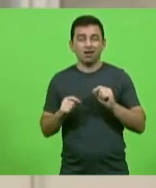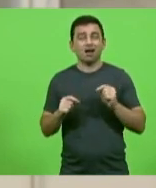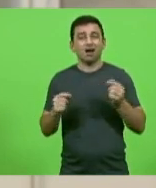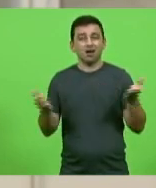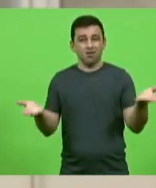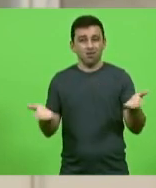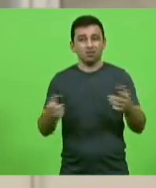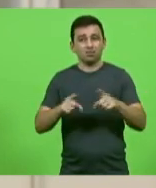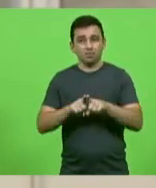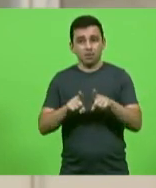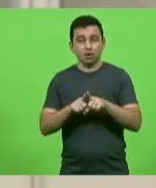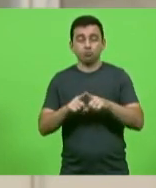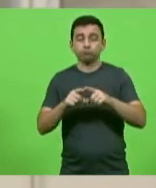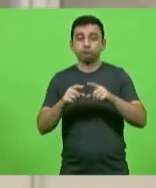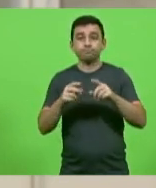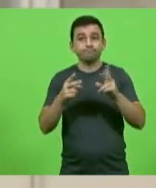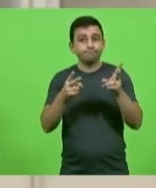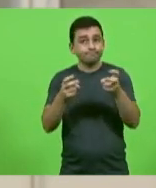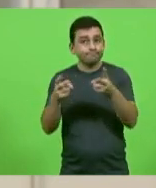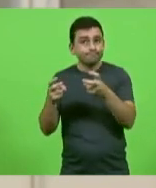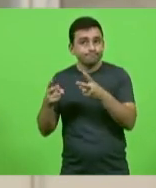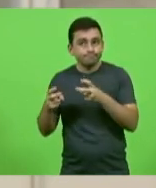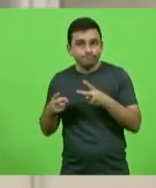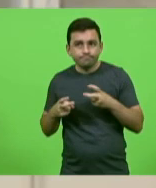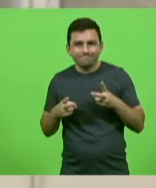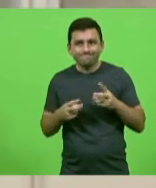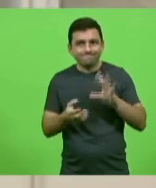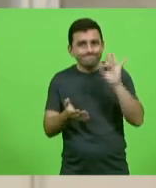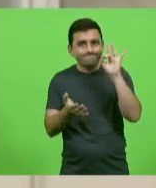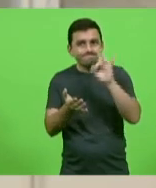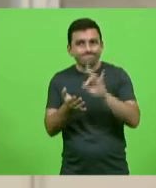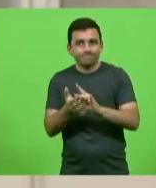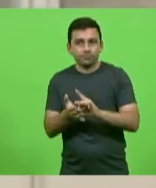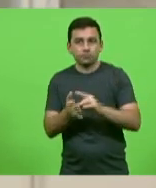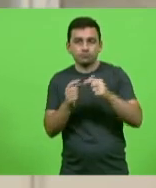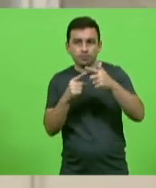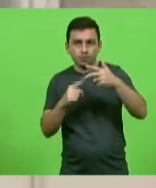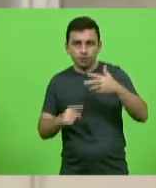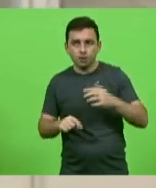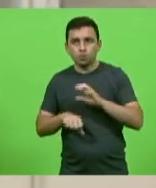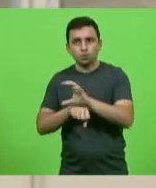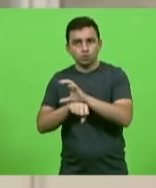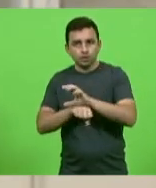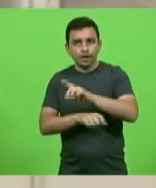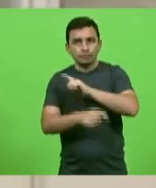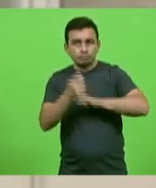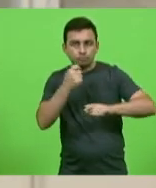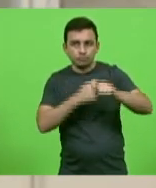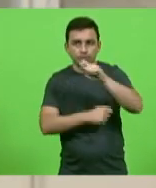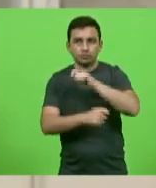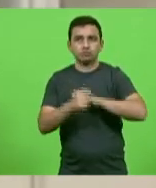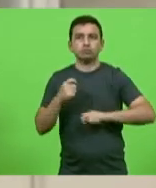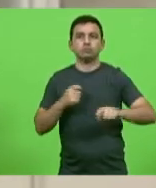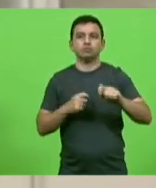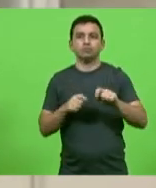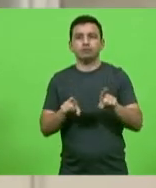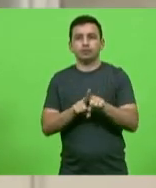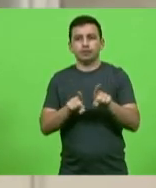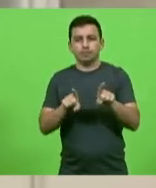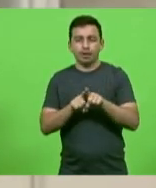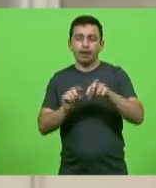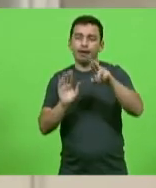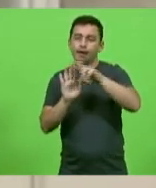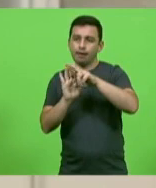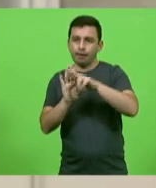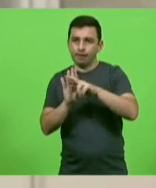situações observar estritamente os princípios constitucionais administrativos e